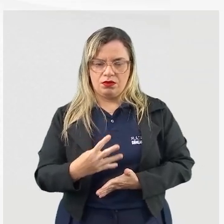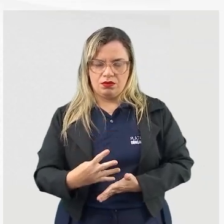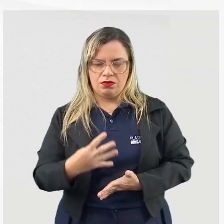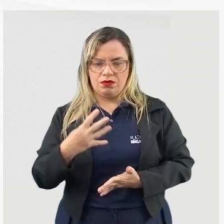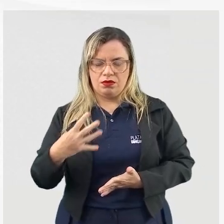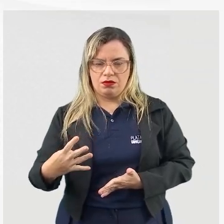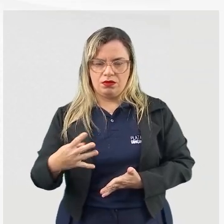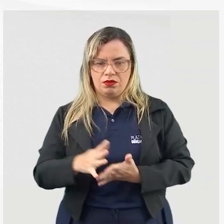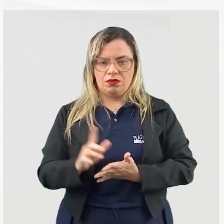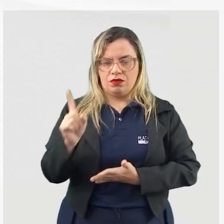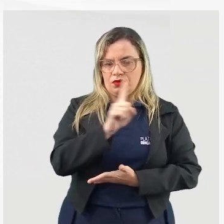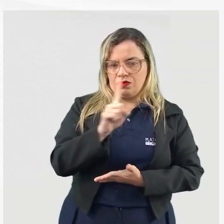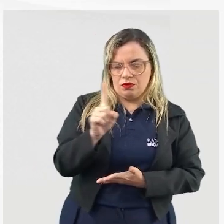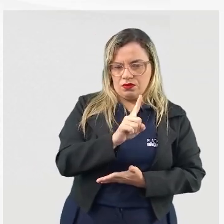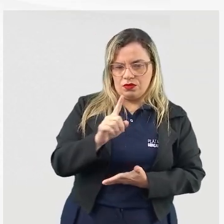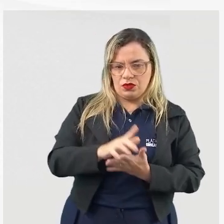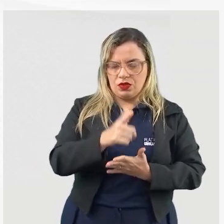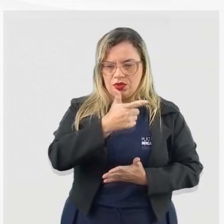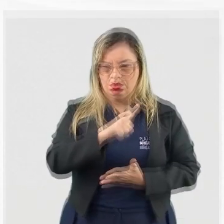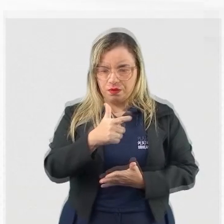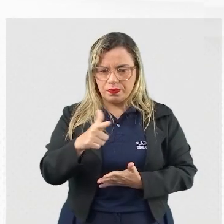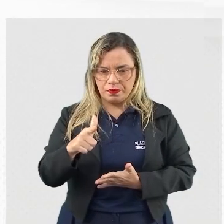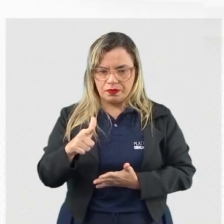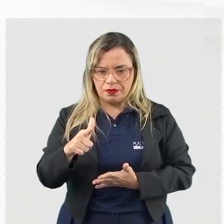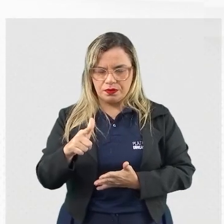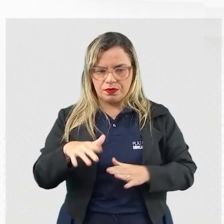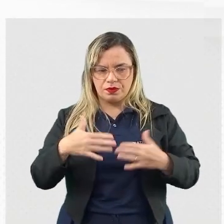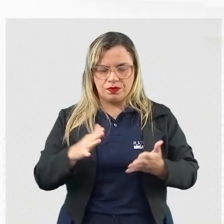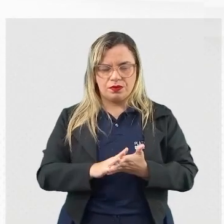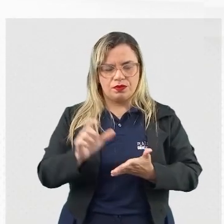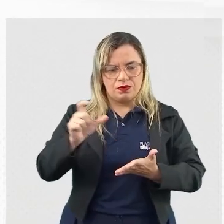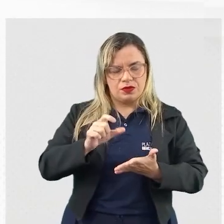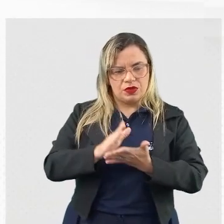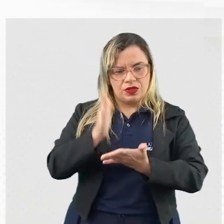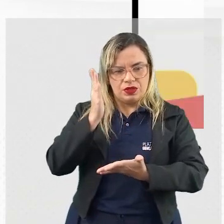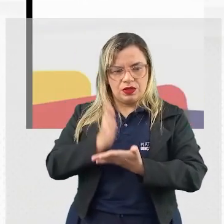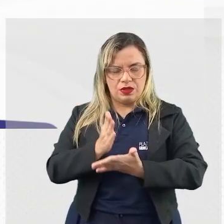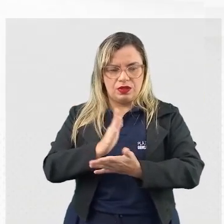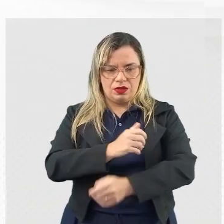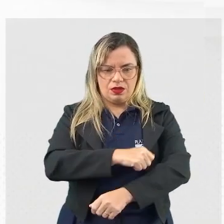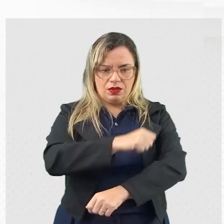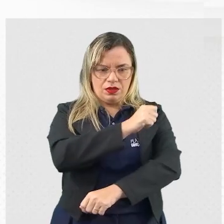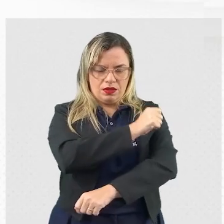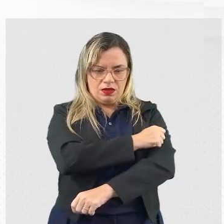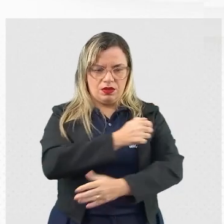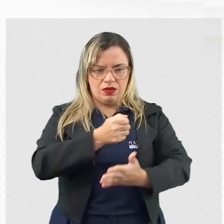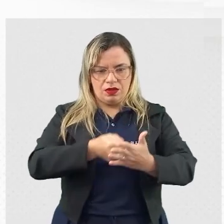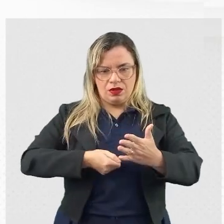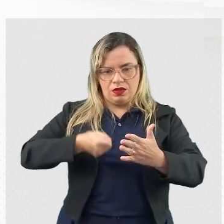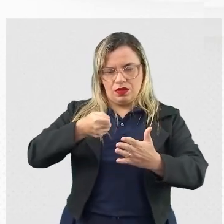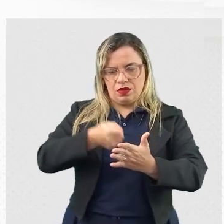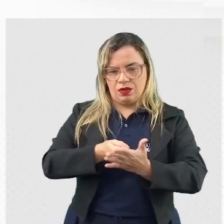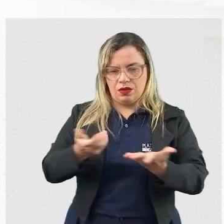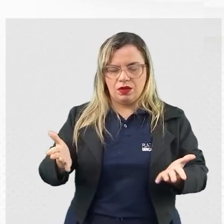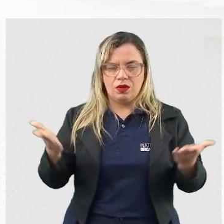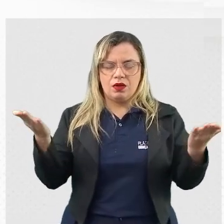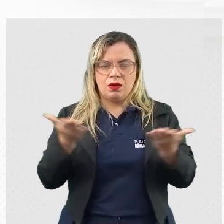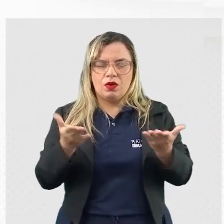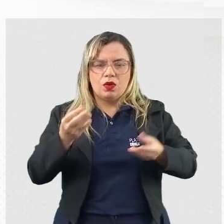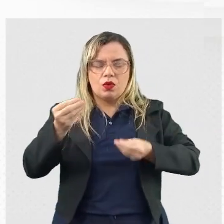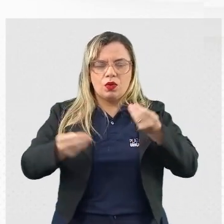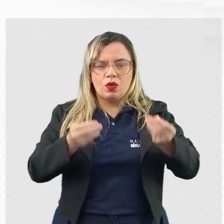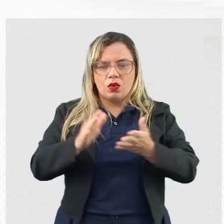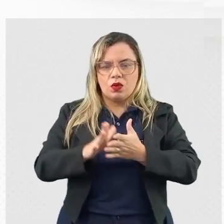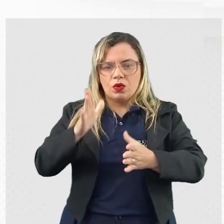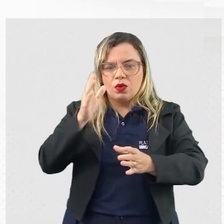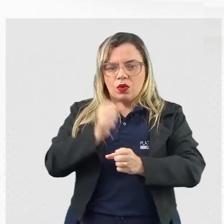144 não tem carteira de estudante. Tá? E agora, pessoal, como é que eu